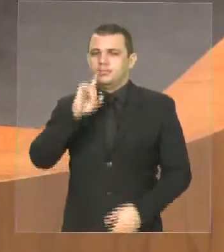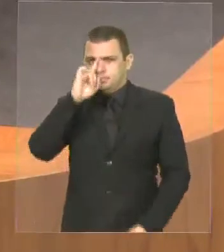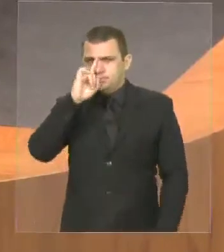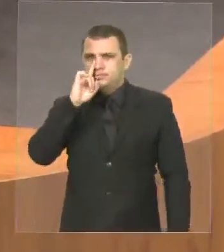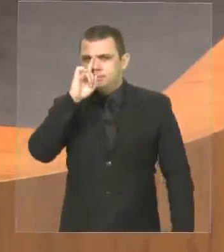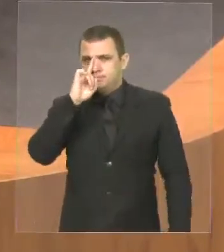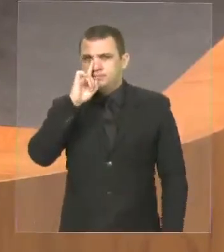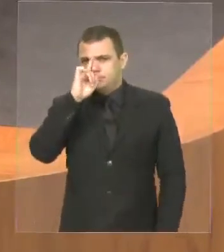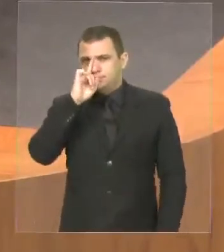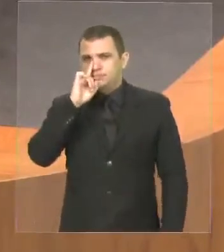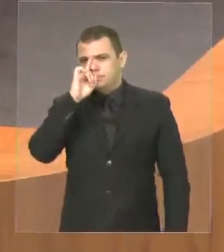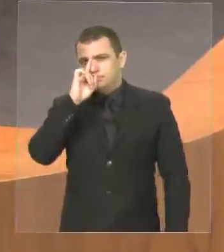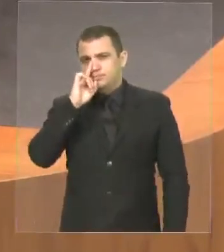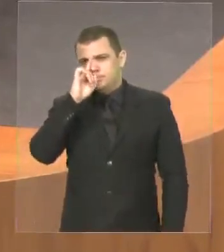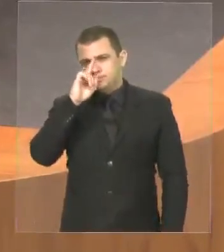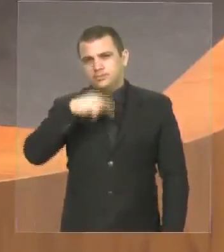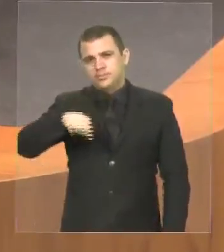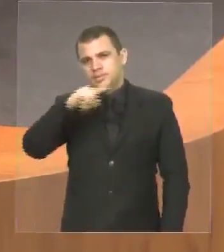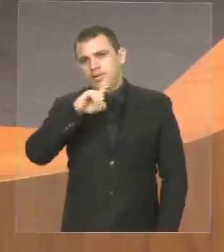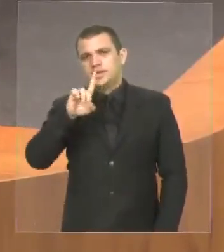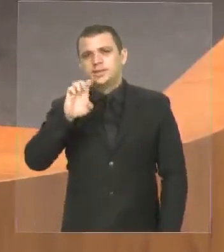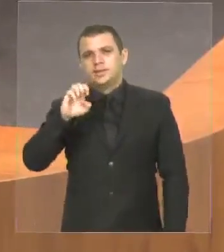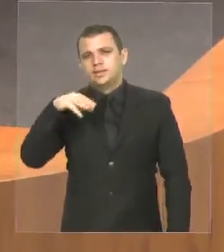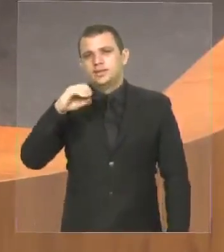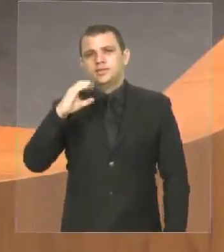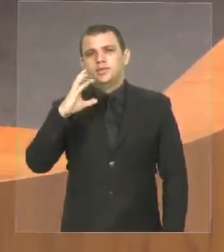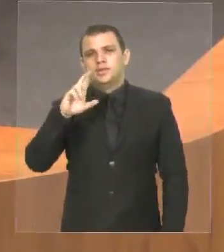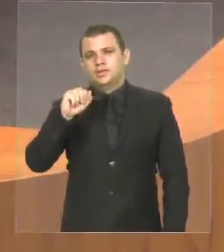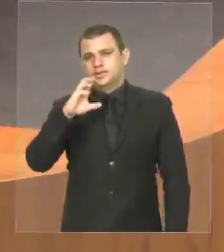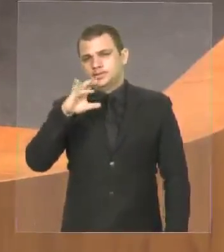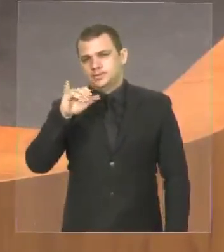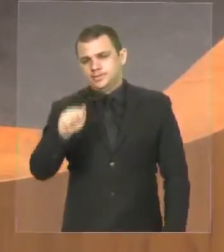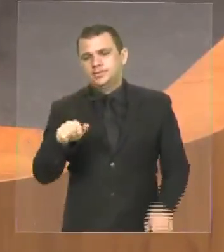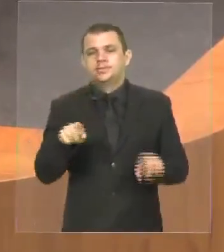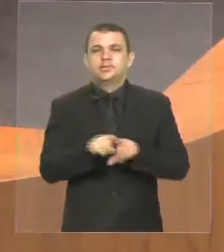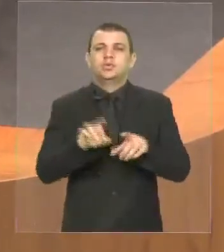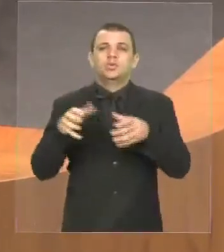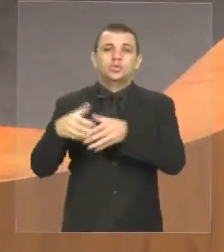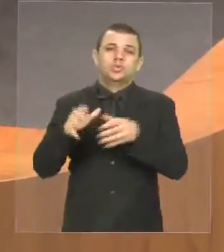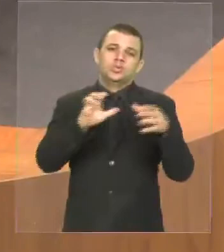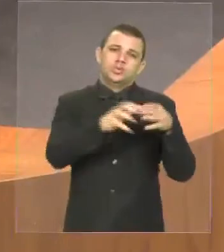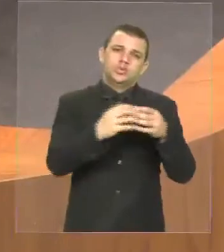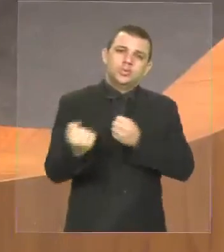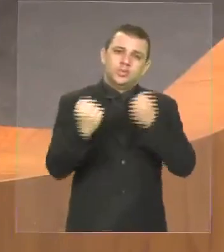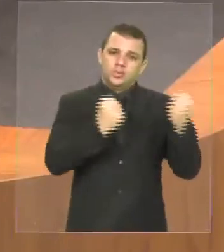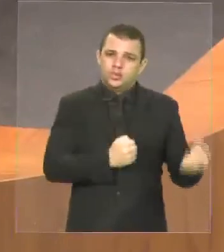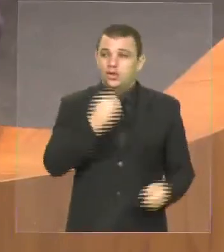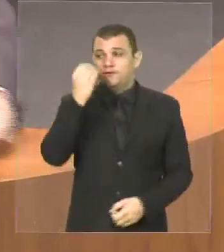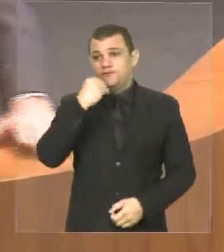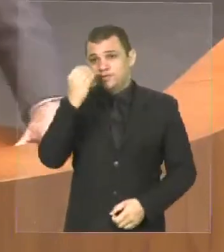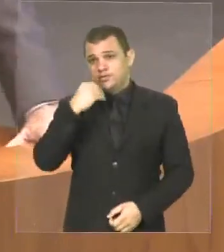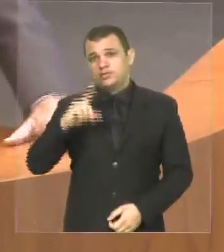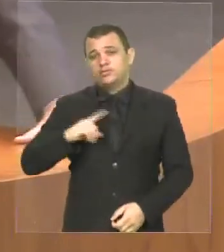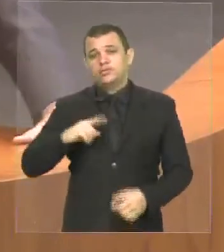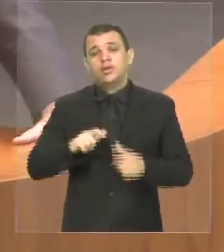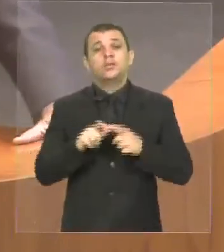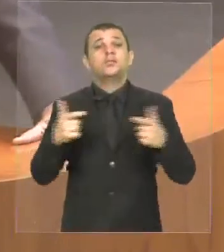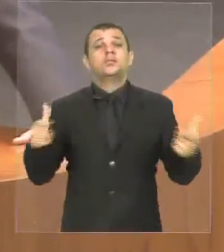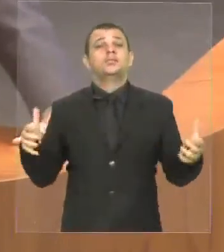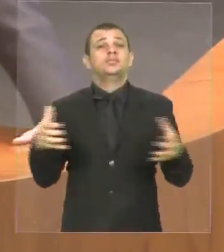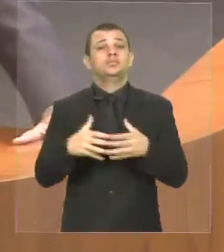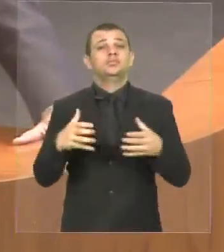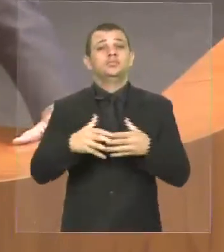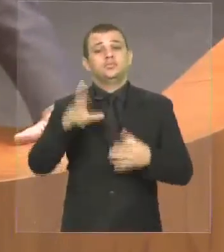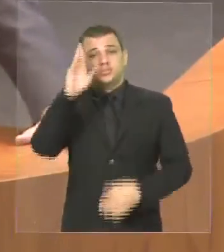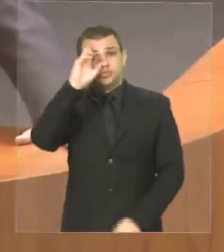a democracia. Os poderes estão fragilizados e a maioria das autoridades tem medo